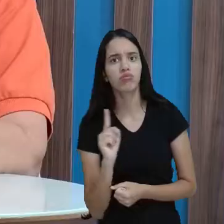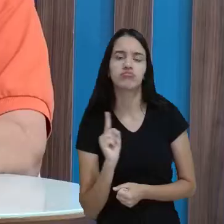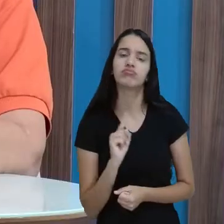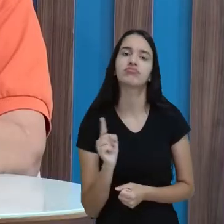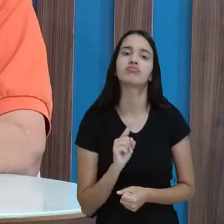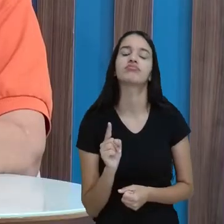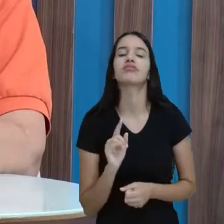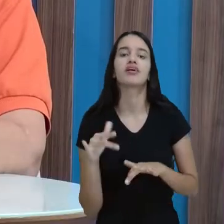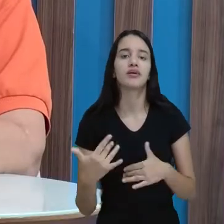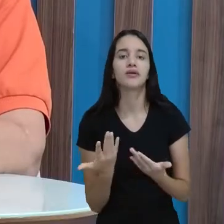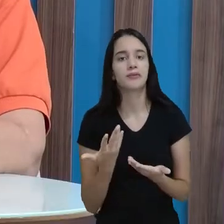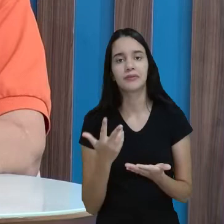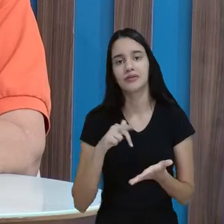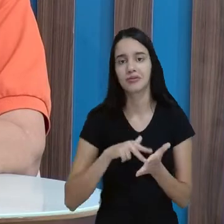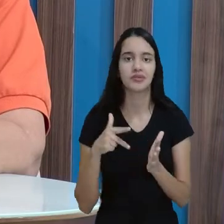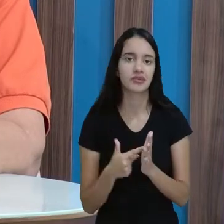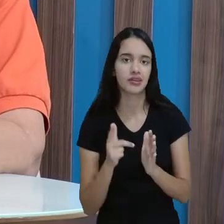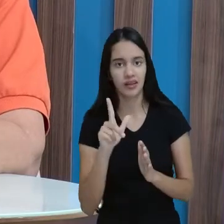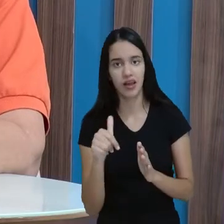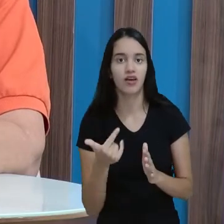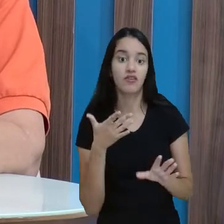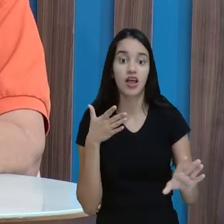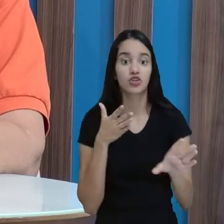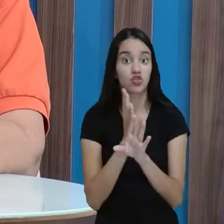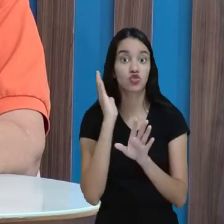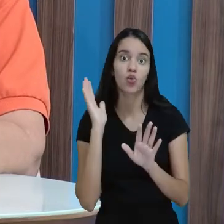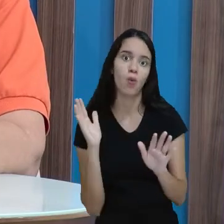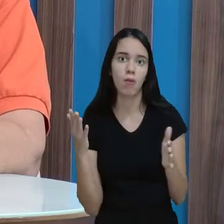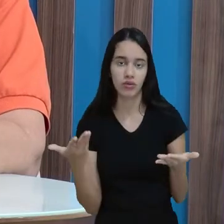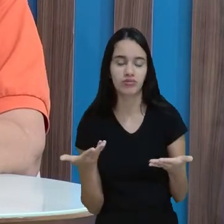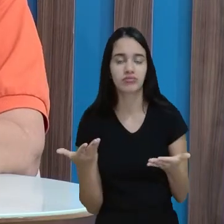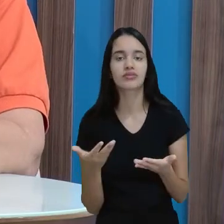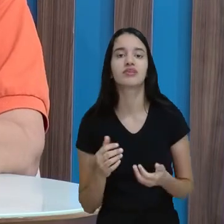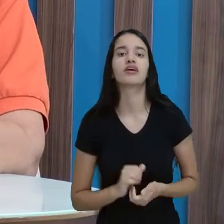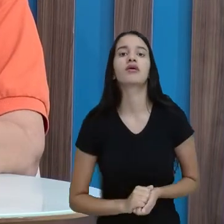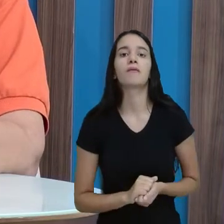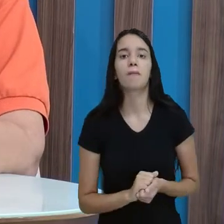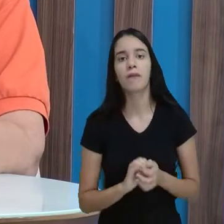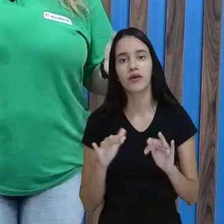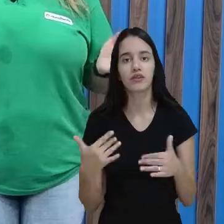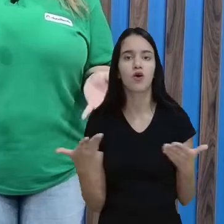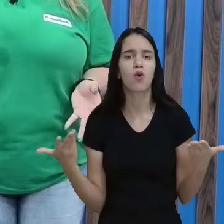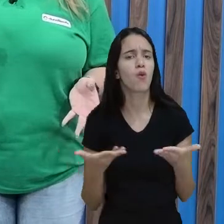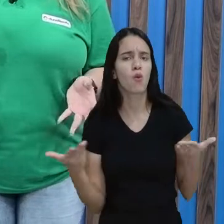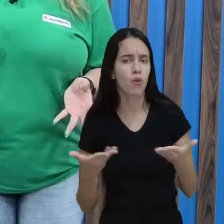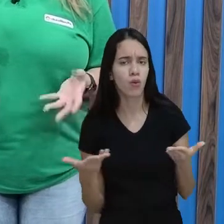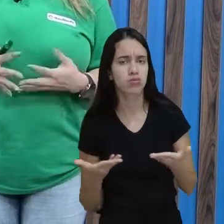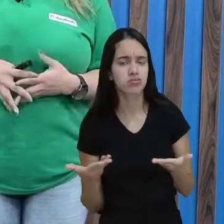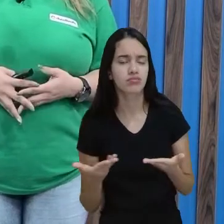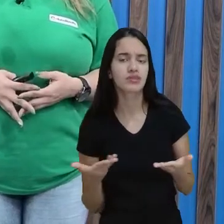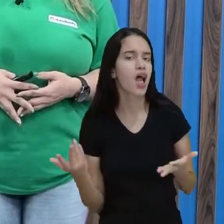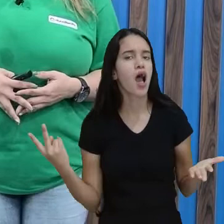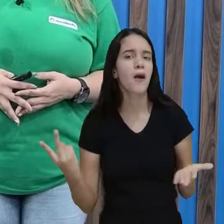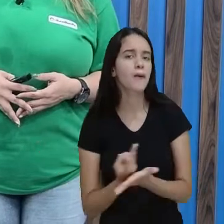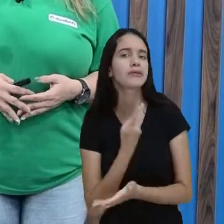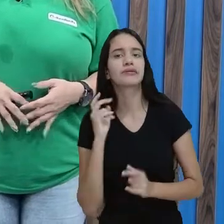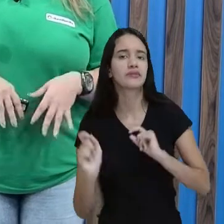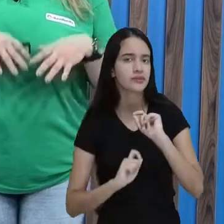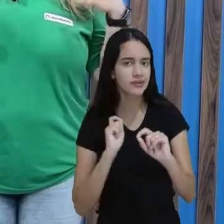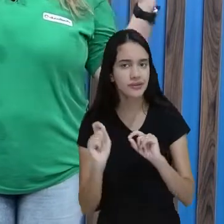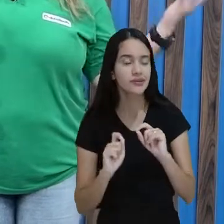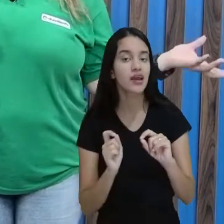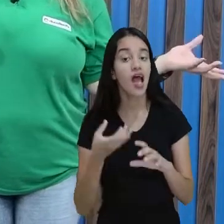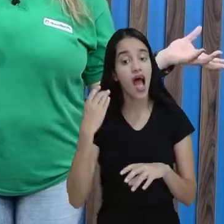não. Também não quer dizer que vai descobrir a roda, né, professora? Então, hoje em dia, o que é que acontece, né?